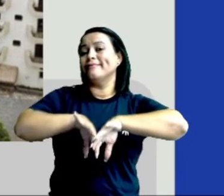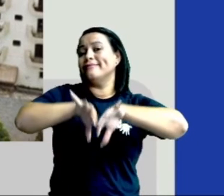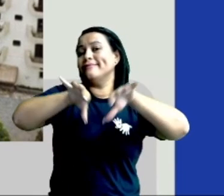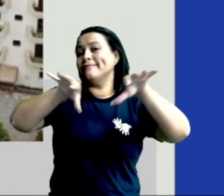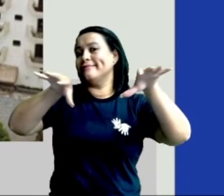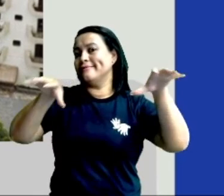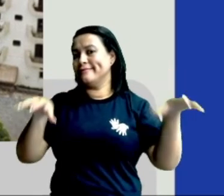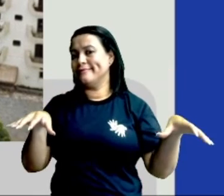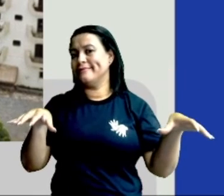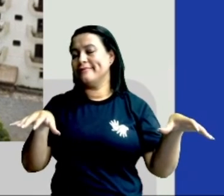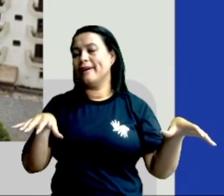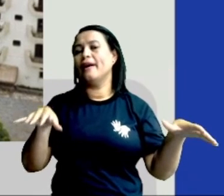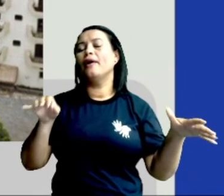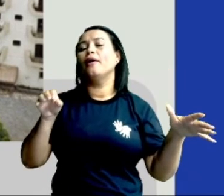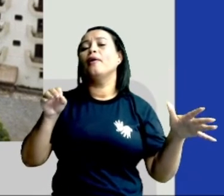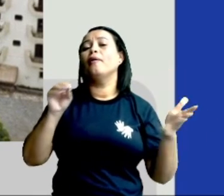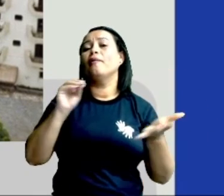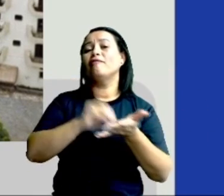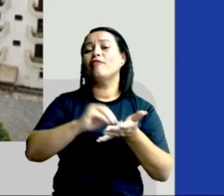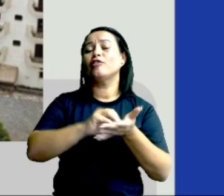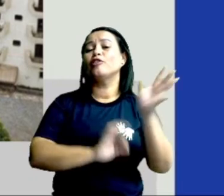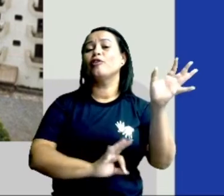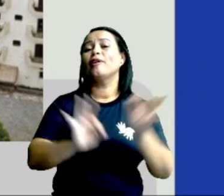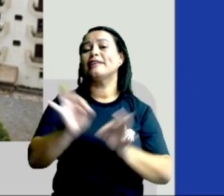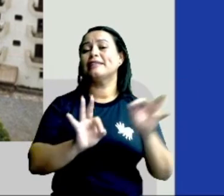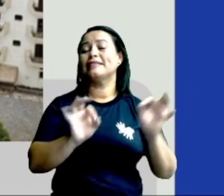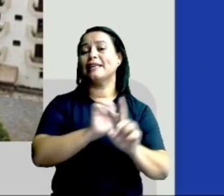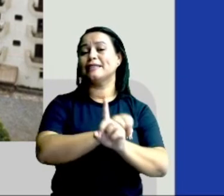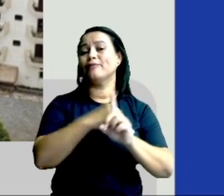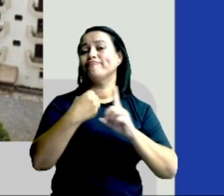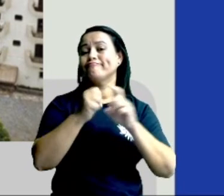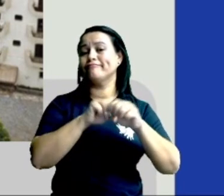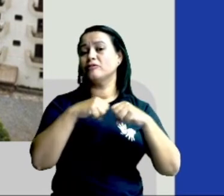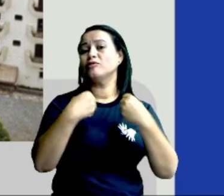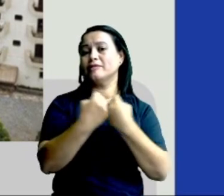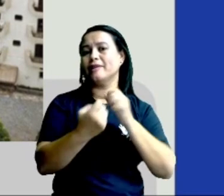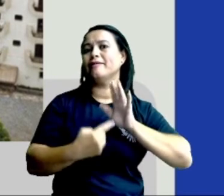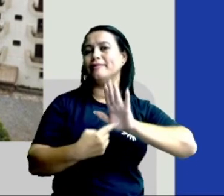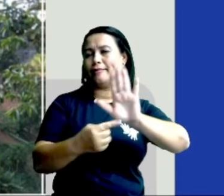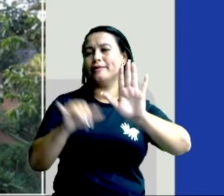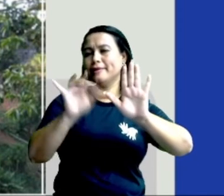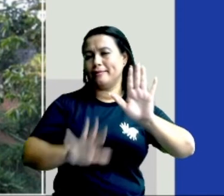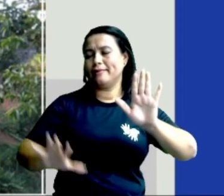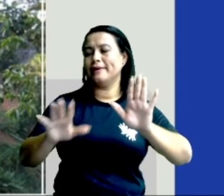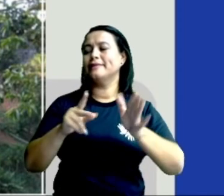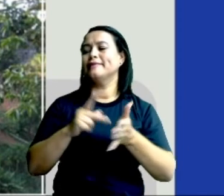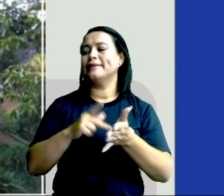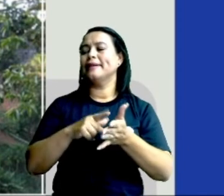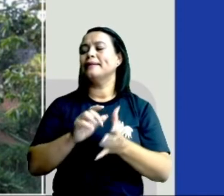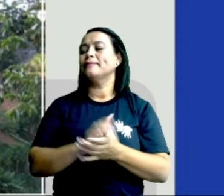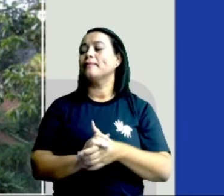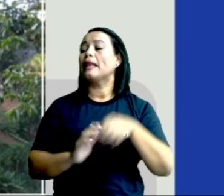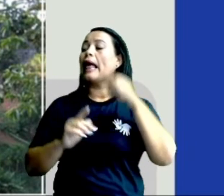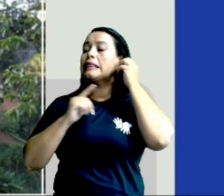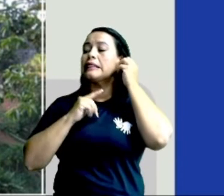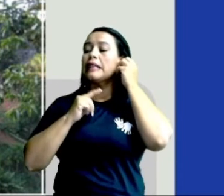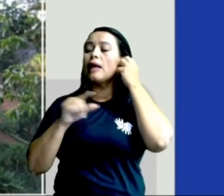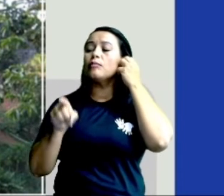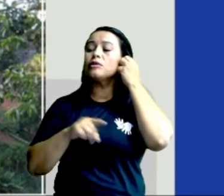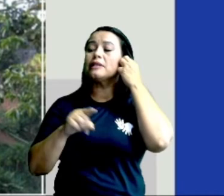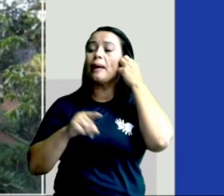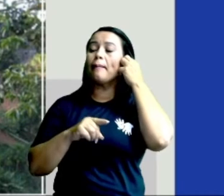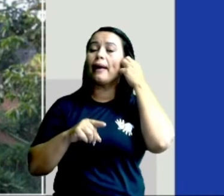esse desarranjo social que a gente tem no nosso país. E aí isso retrata muito bem. Passado, a gente